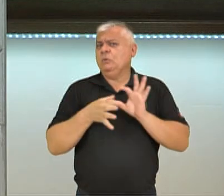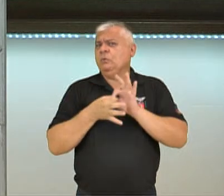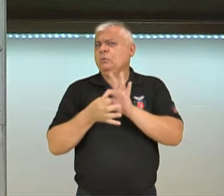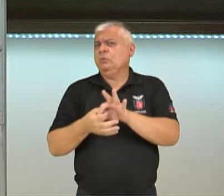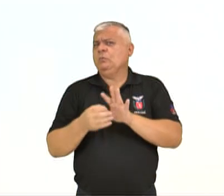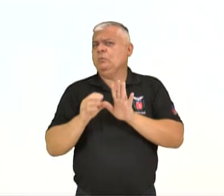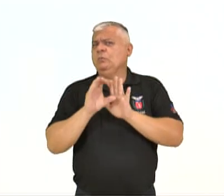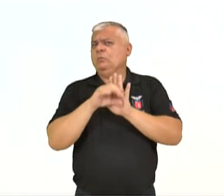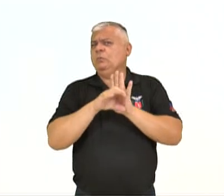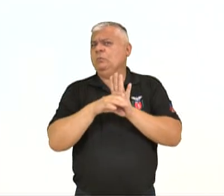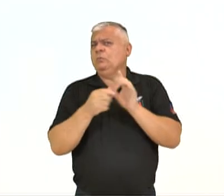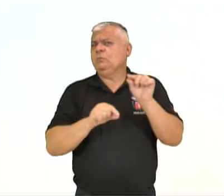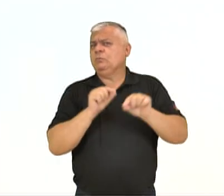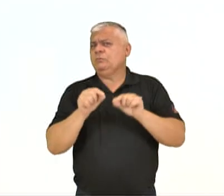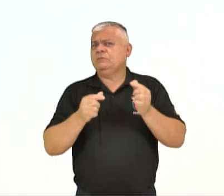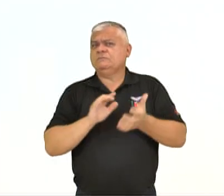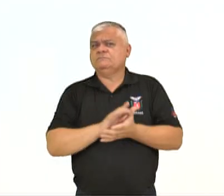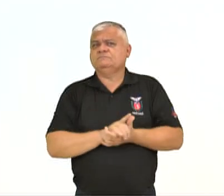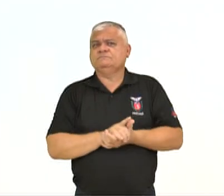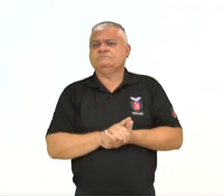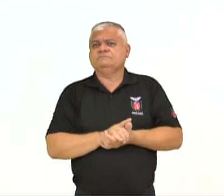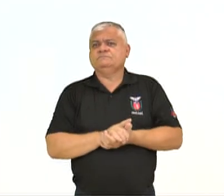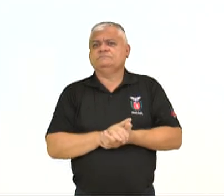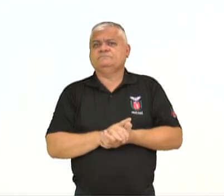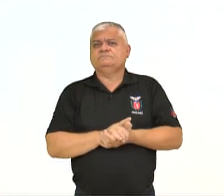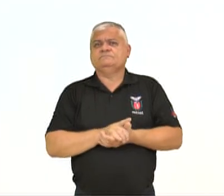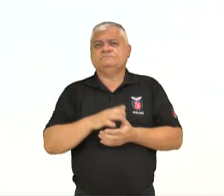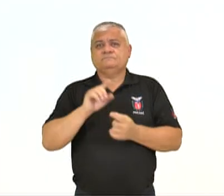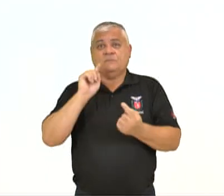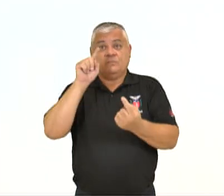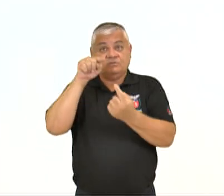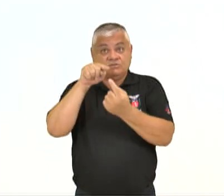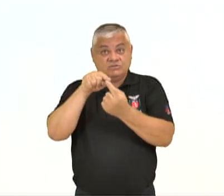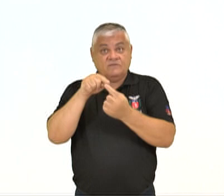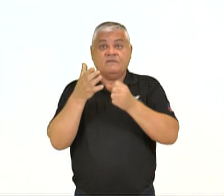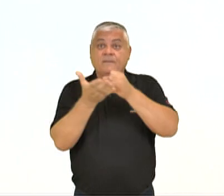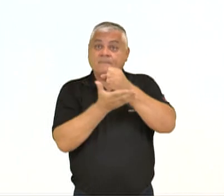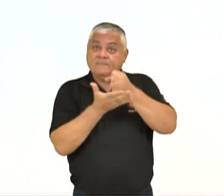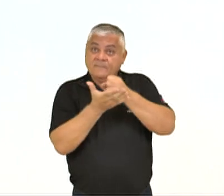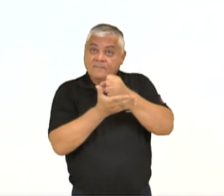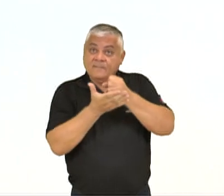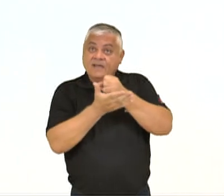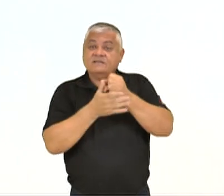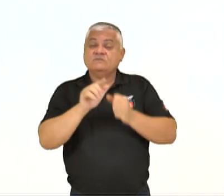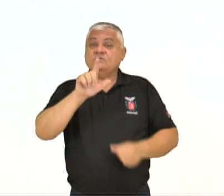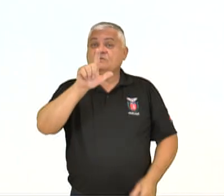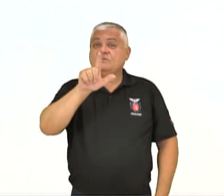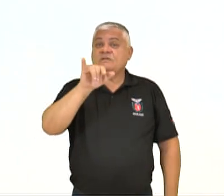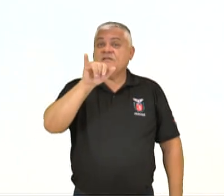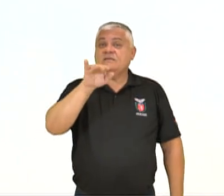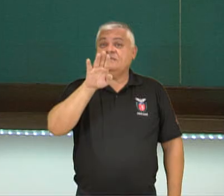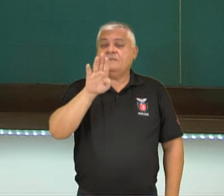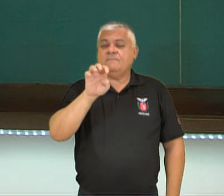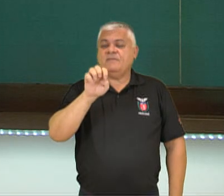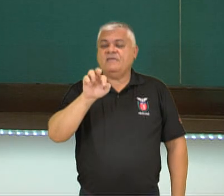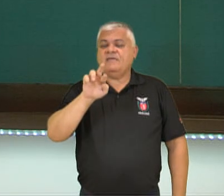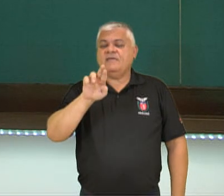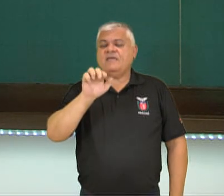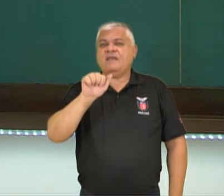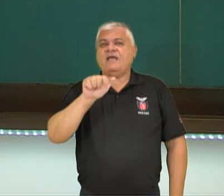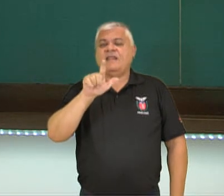conteúdo? Principal objetivo, conhecer as bases do liberalismo econômico. O que são